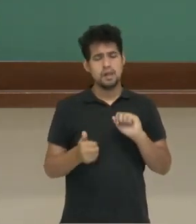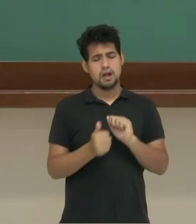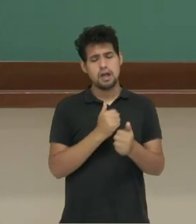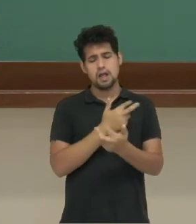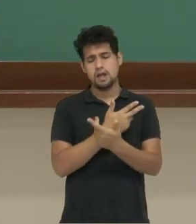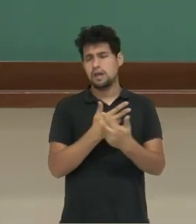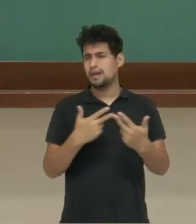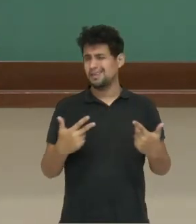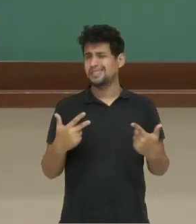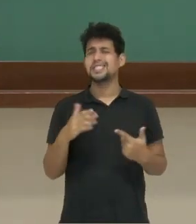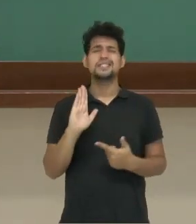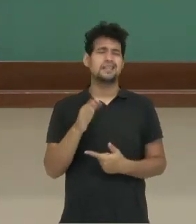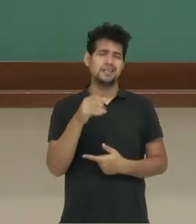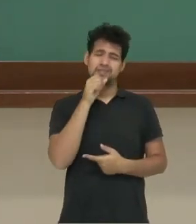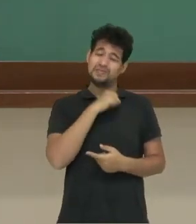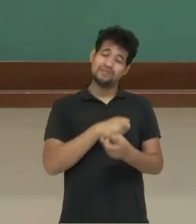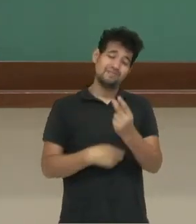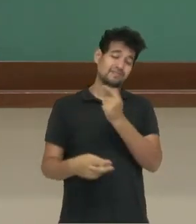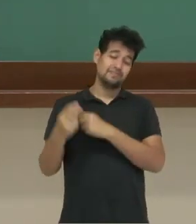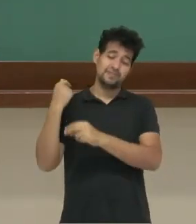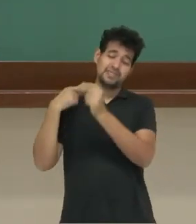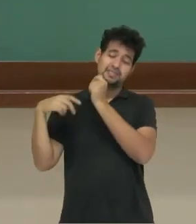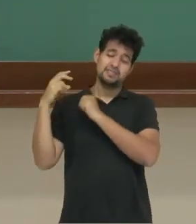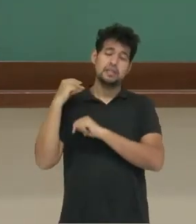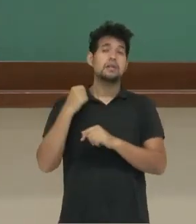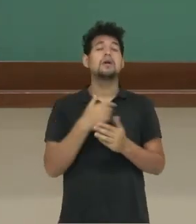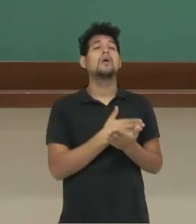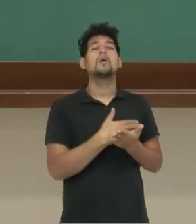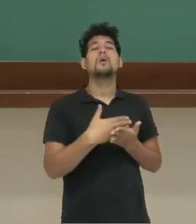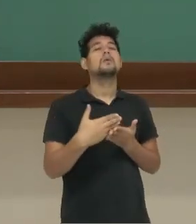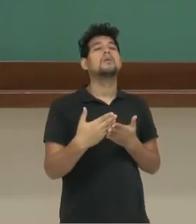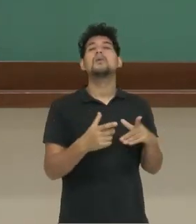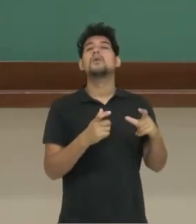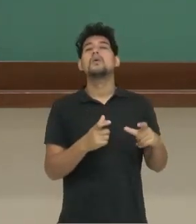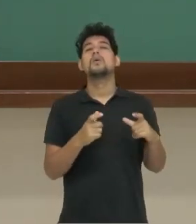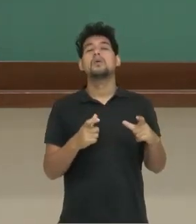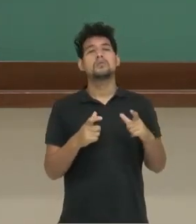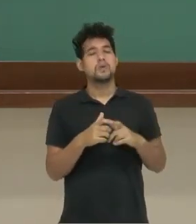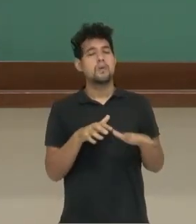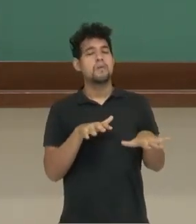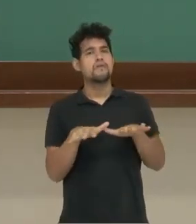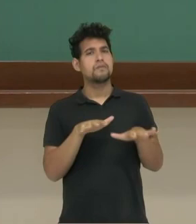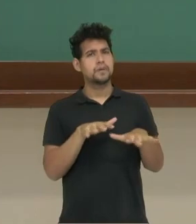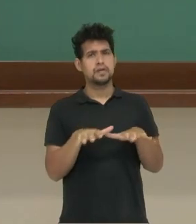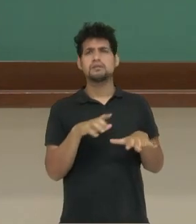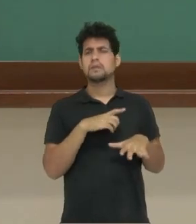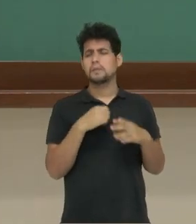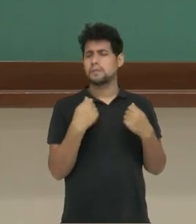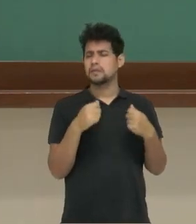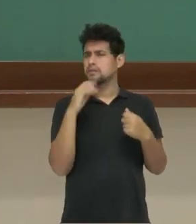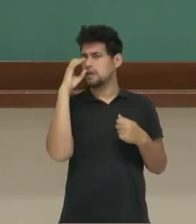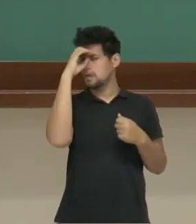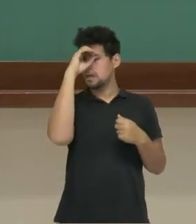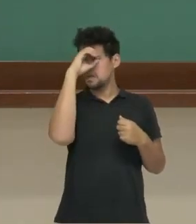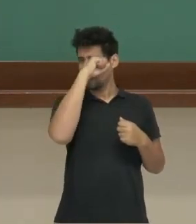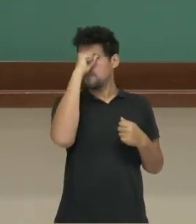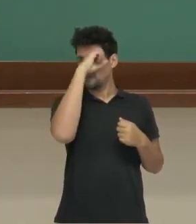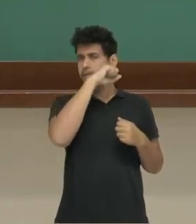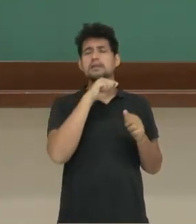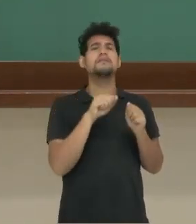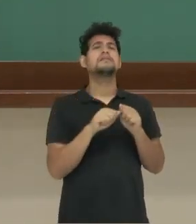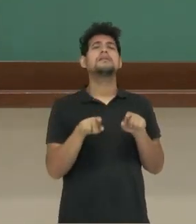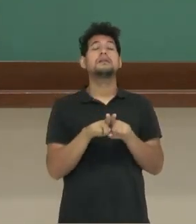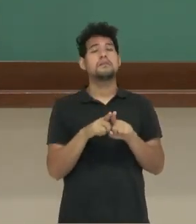né, mais antigas. Elas têm a sua origem em movimentos que o homem teve que aprender a fazer até